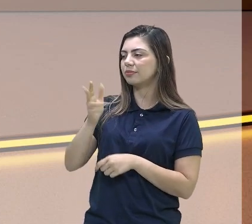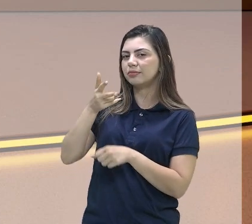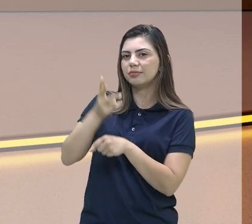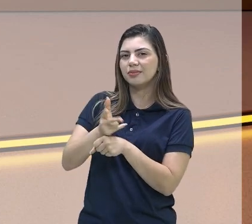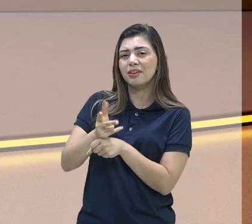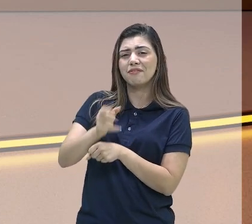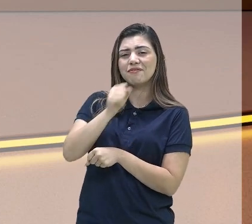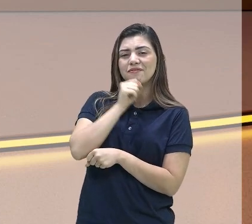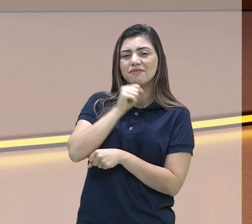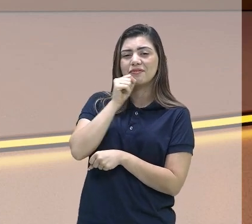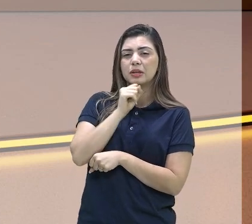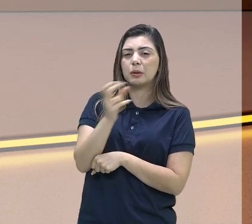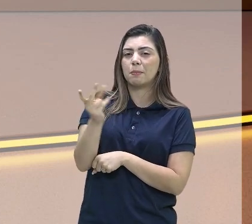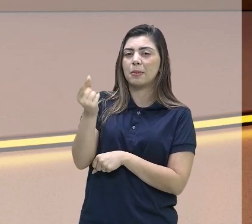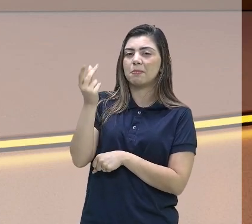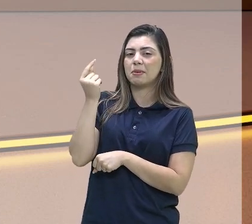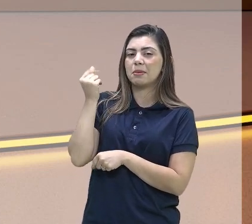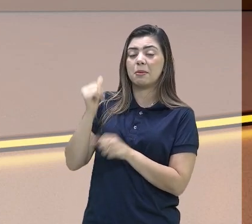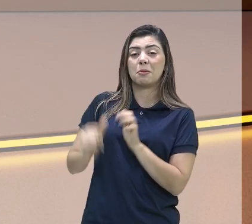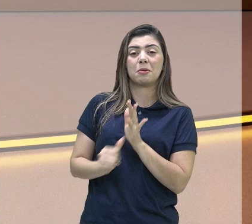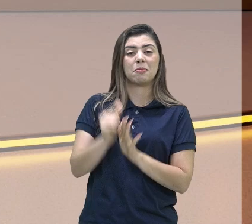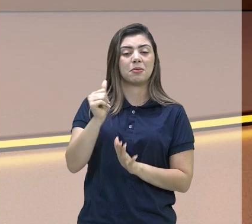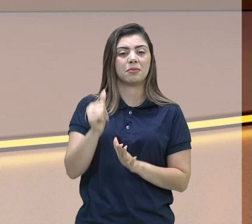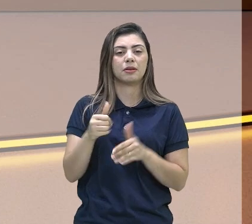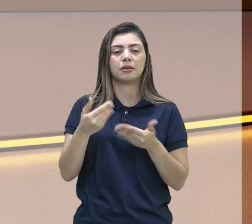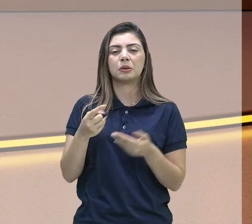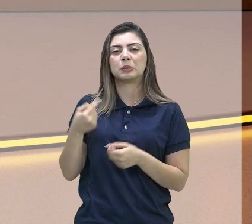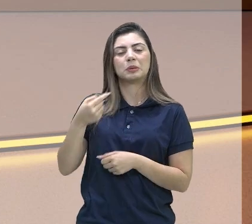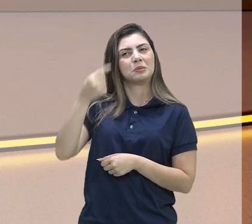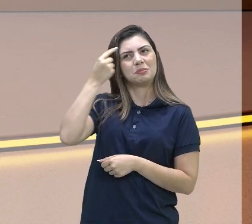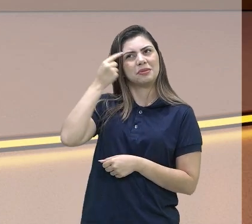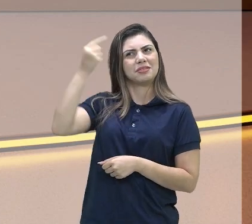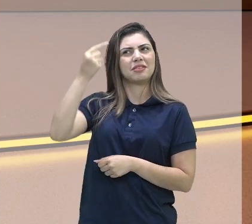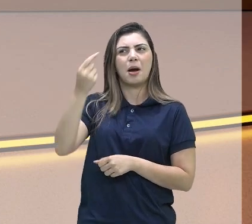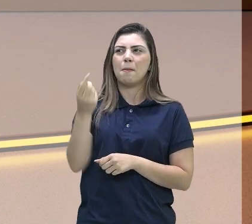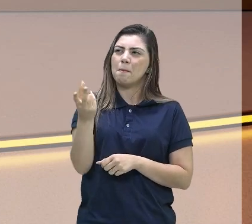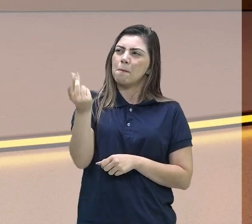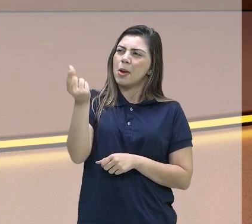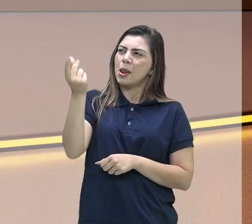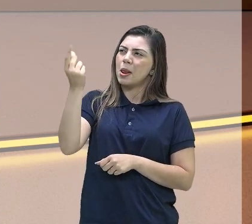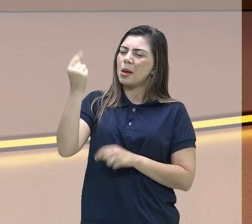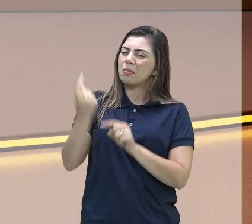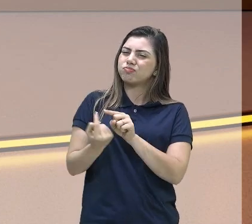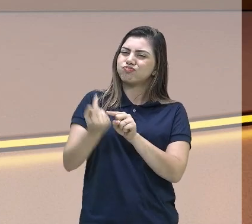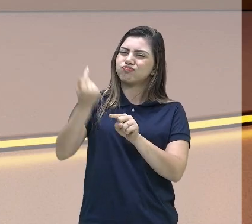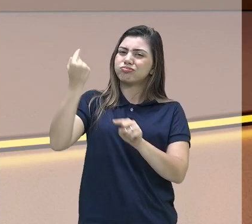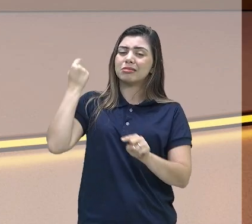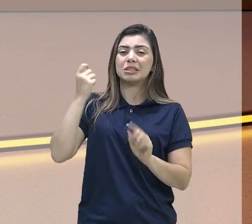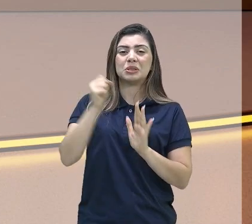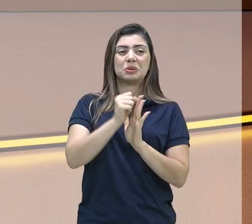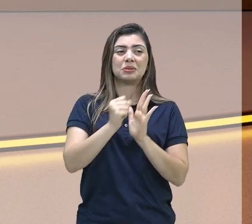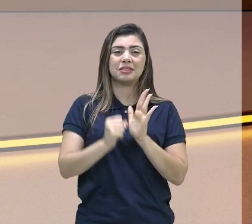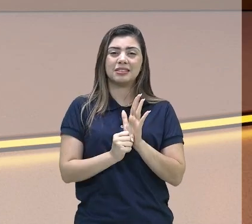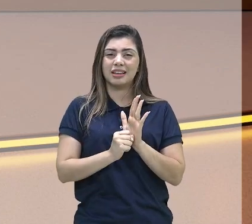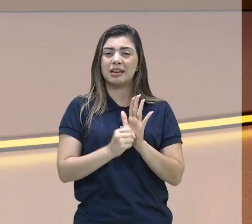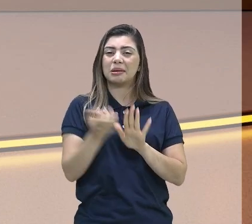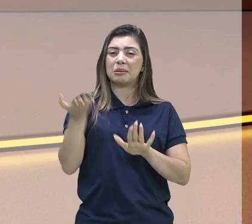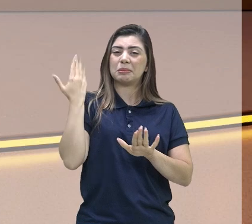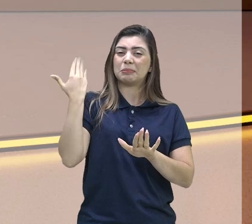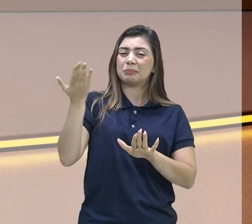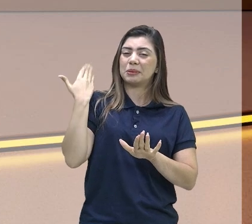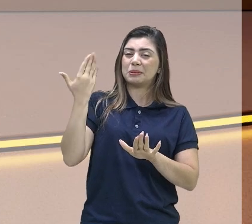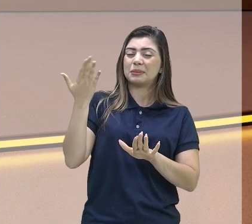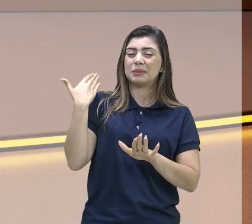rústica. Poxa, quem imaginava que há muito tempo atrás, lá no século passado,